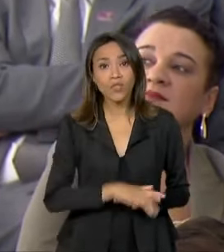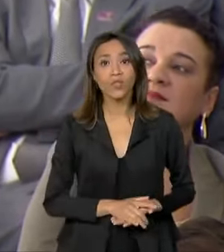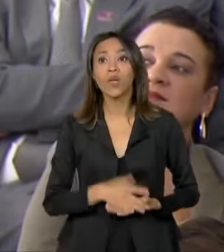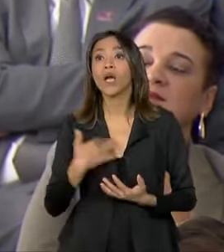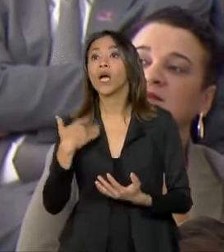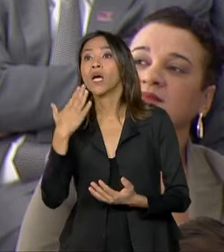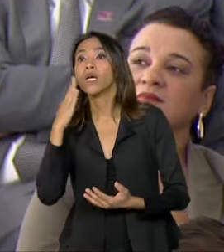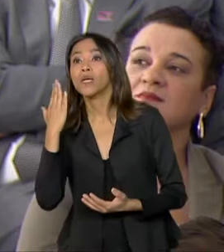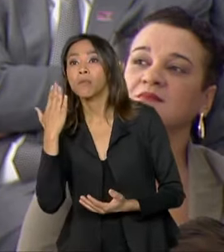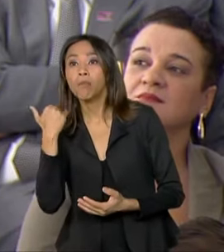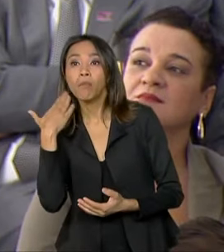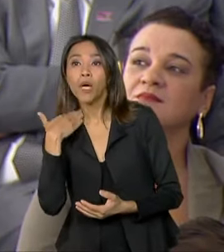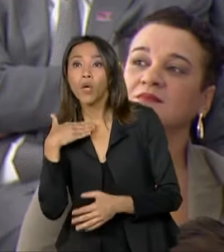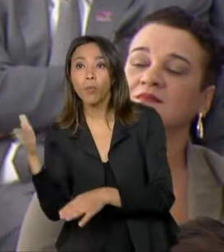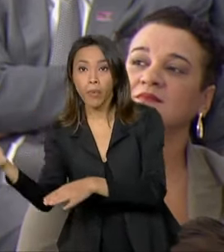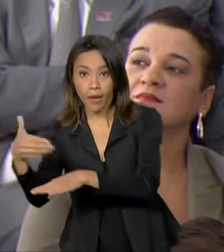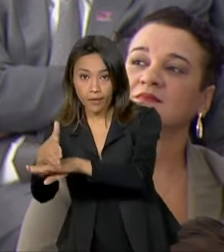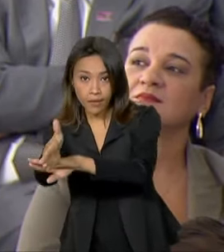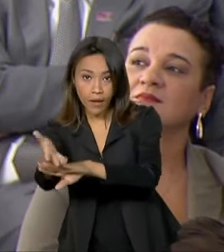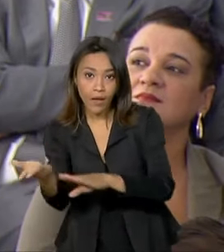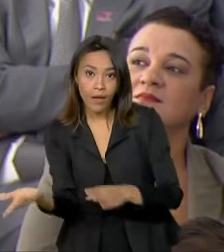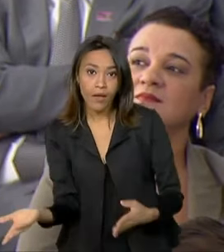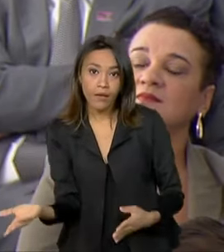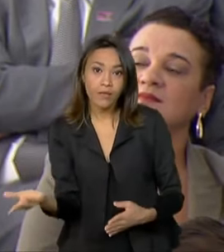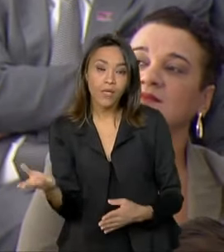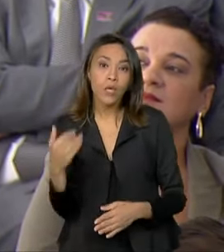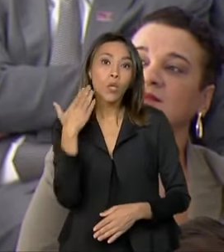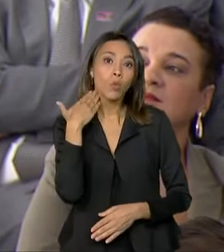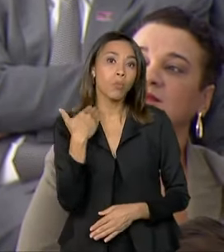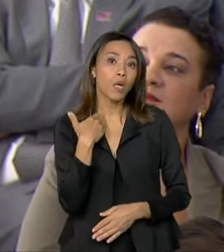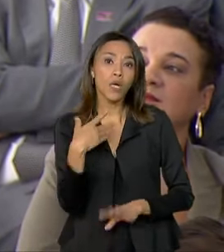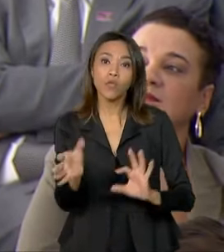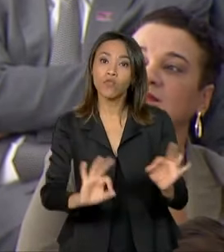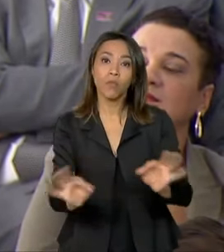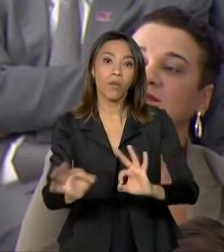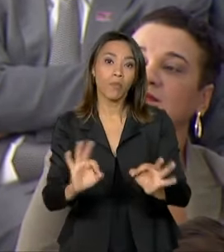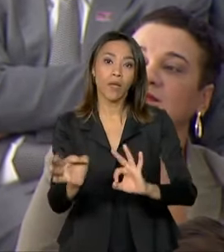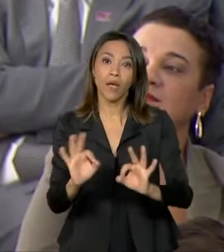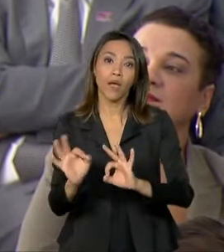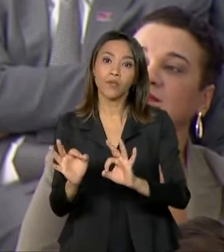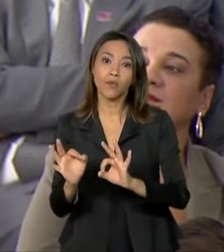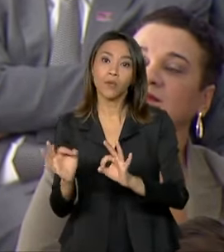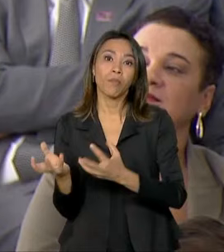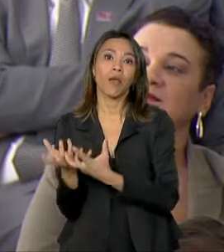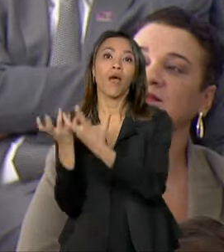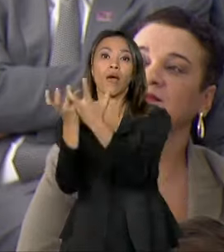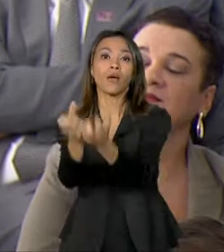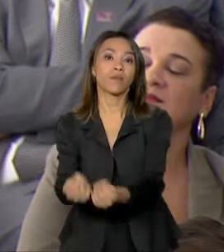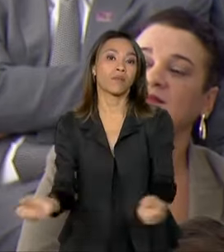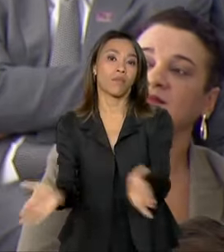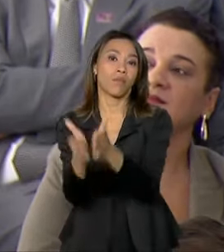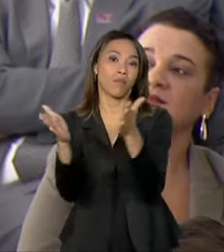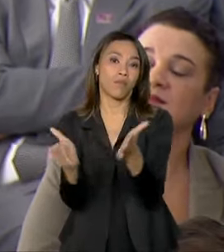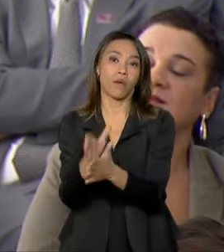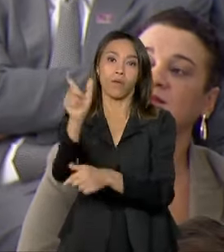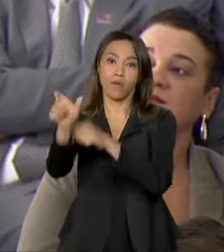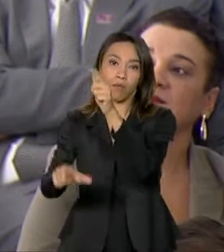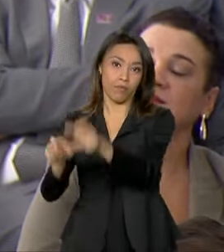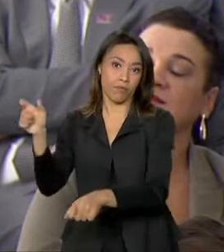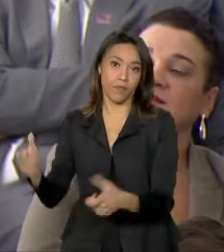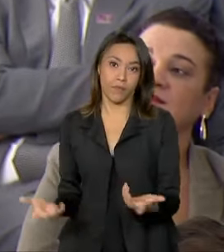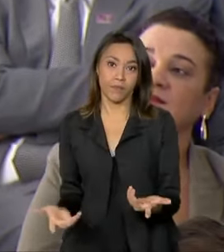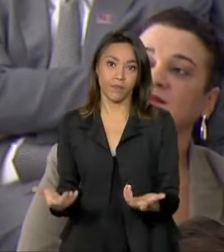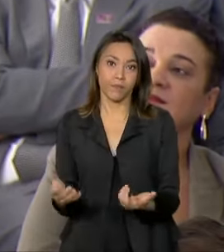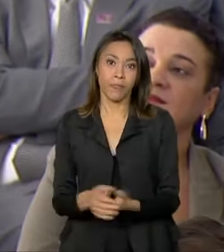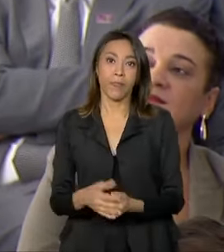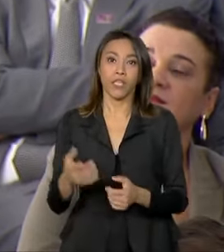a gente entrar, porque banco não foi preparado para receber pobre. Banco não foi preparado para receber pessoas que chegam